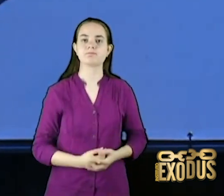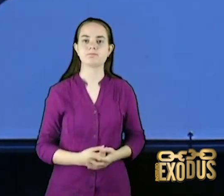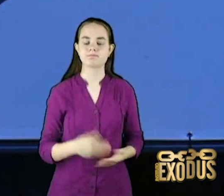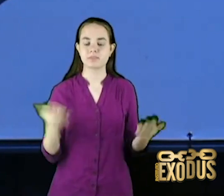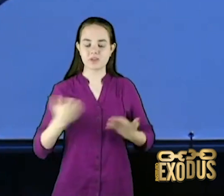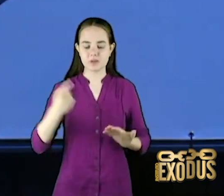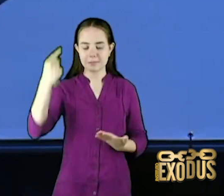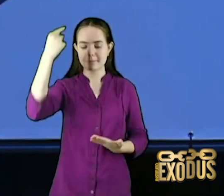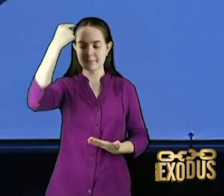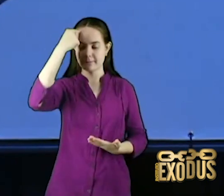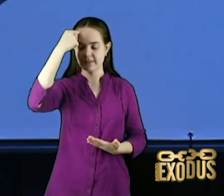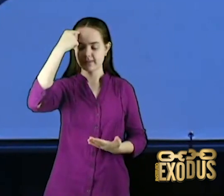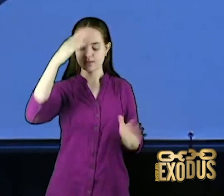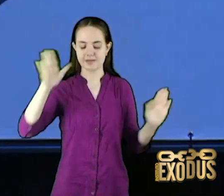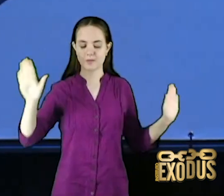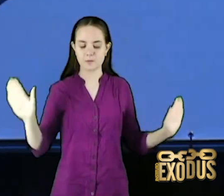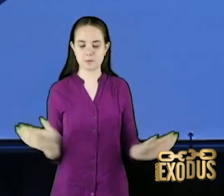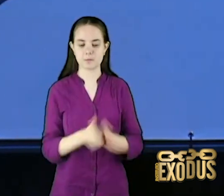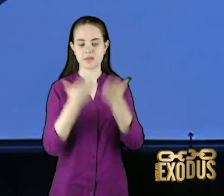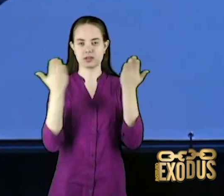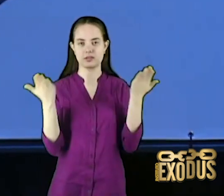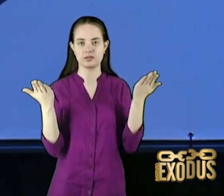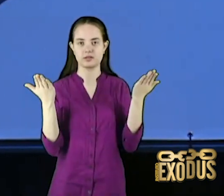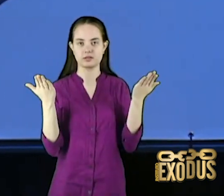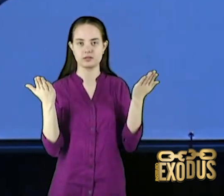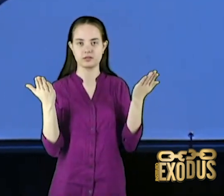Pensa agora no milagre.